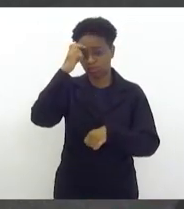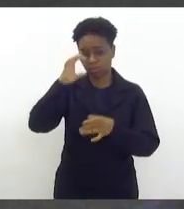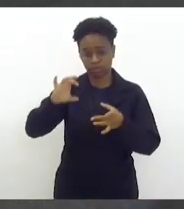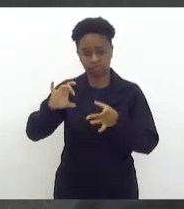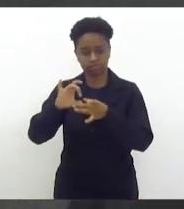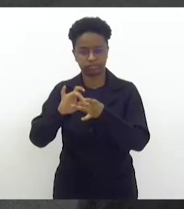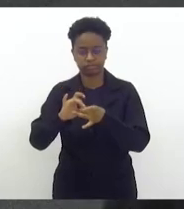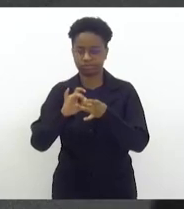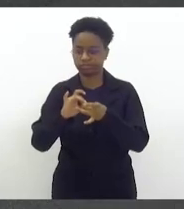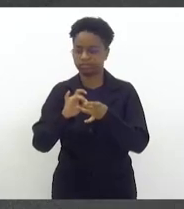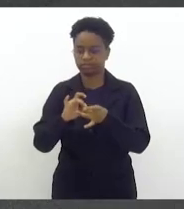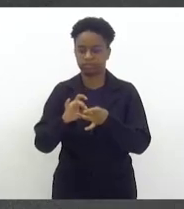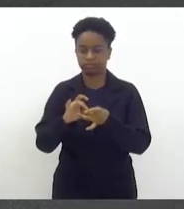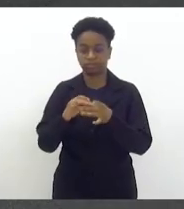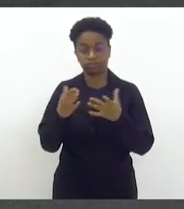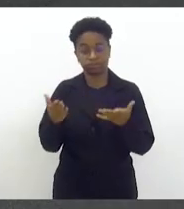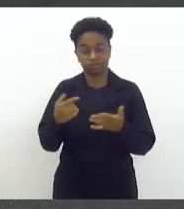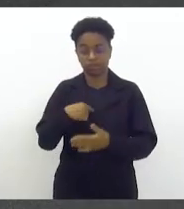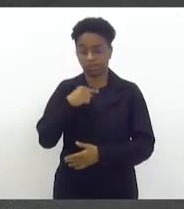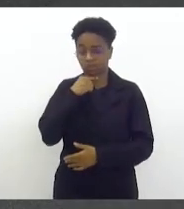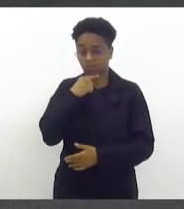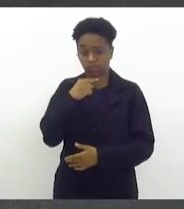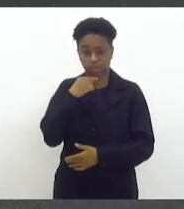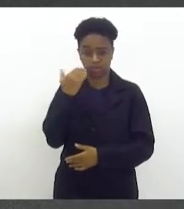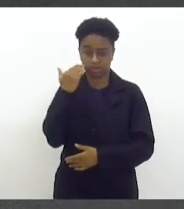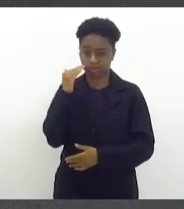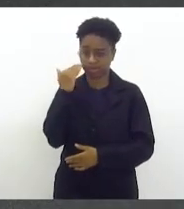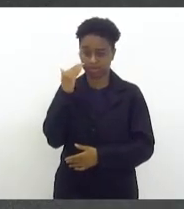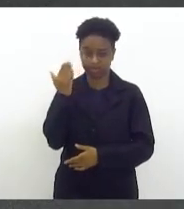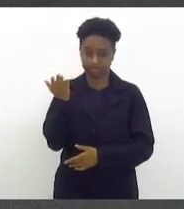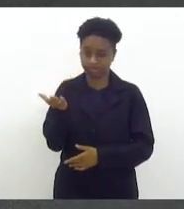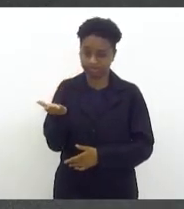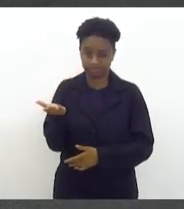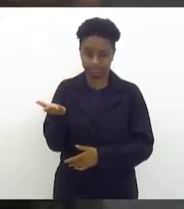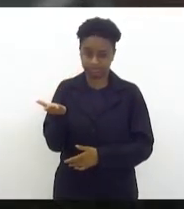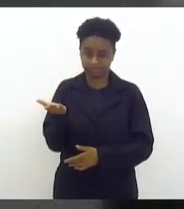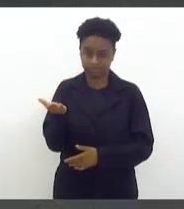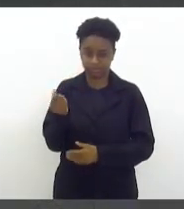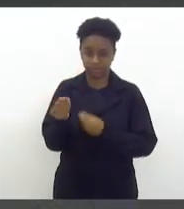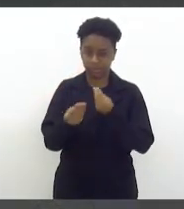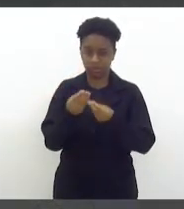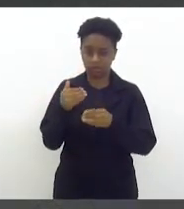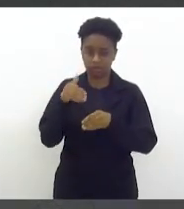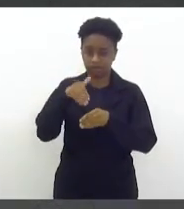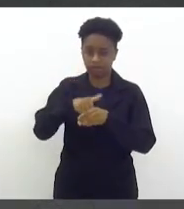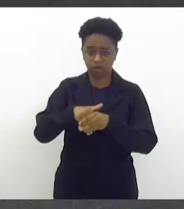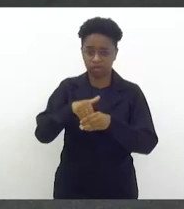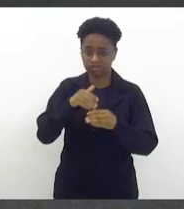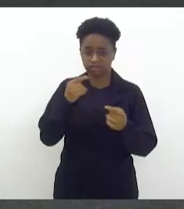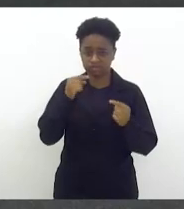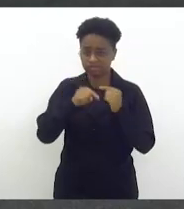dela. Então, não consigo entender um voto contra